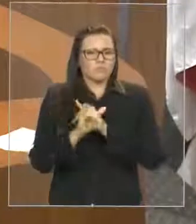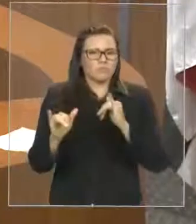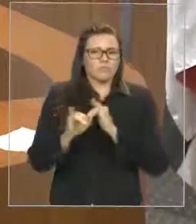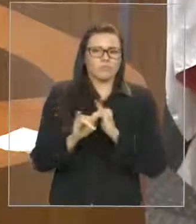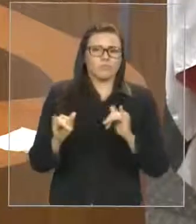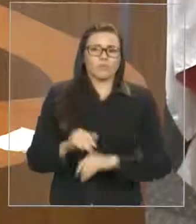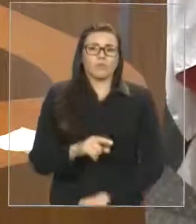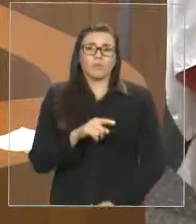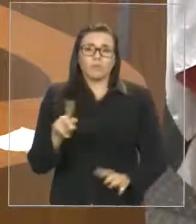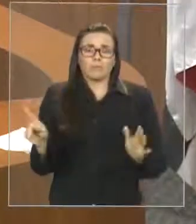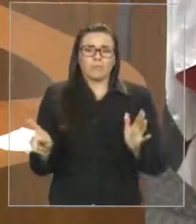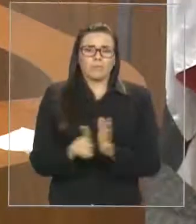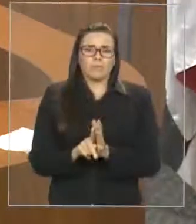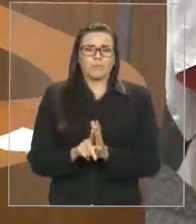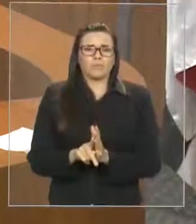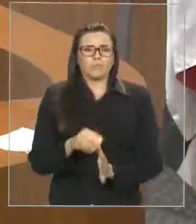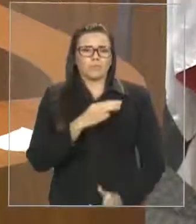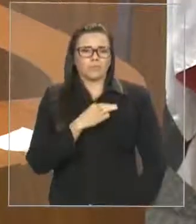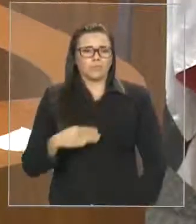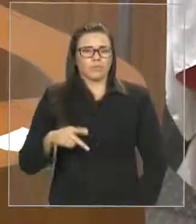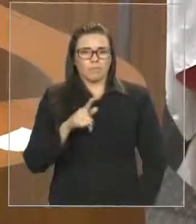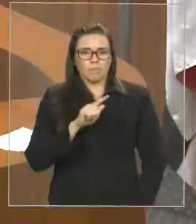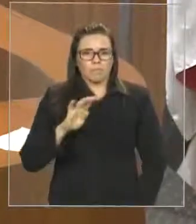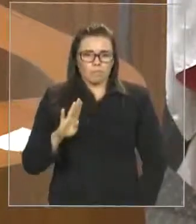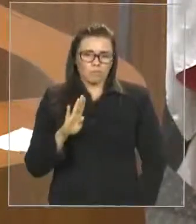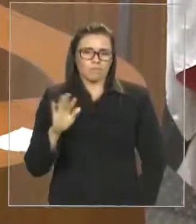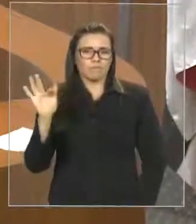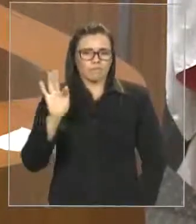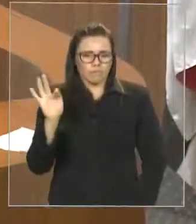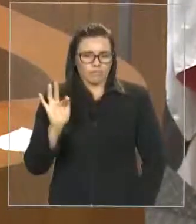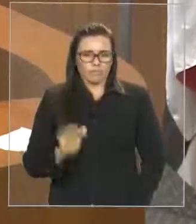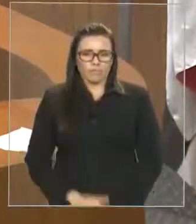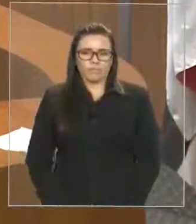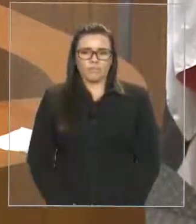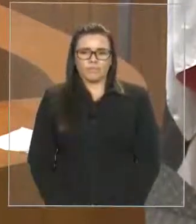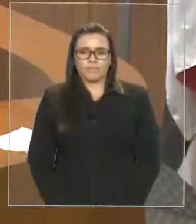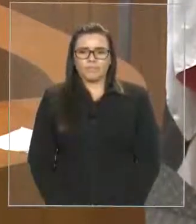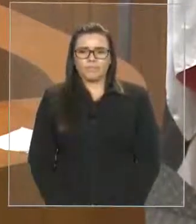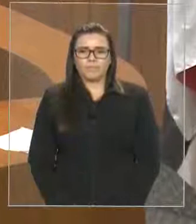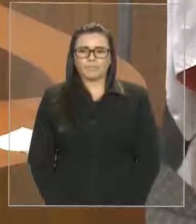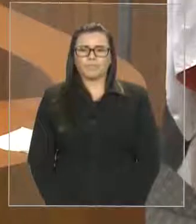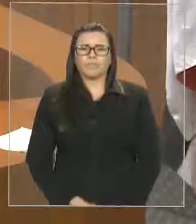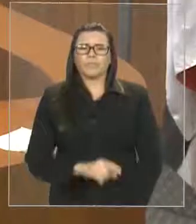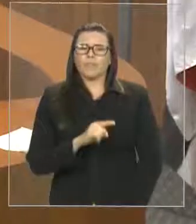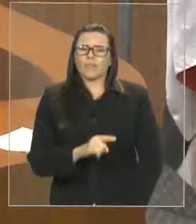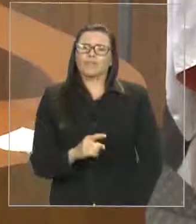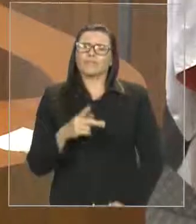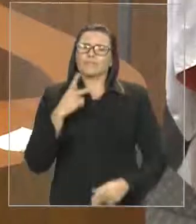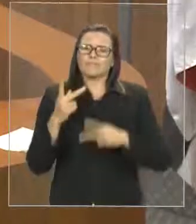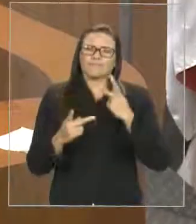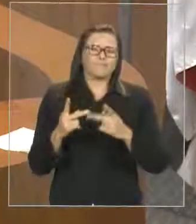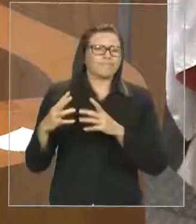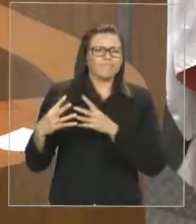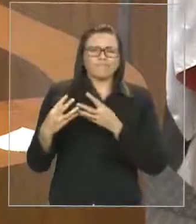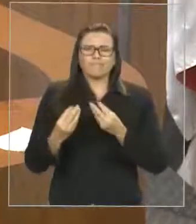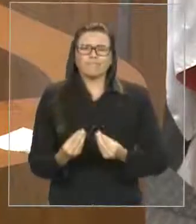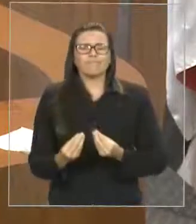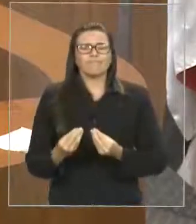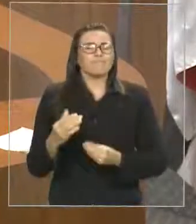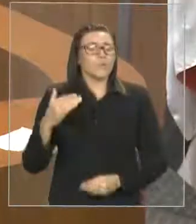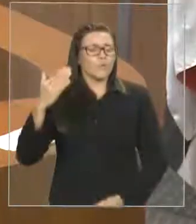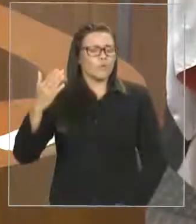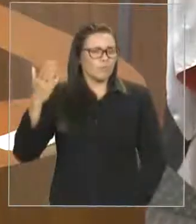Federal, enquanto professor, acima de tudo, enquanto a experiência que teve no período em que foi procurador